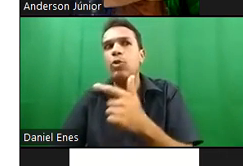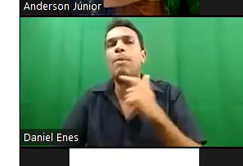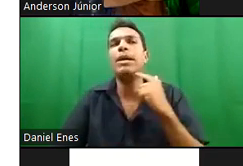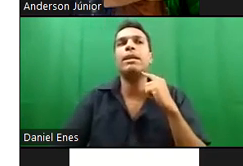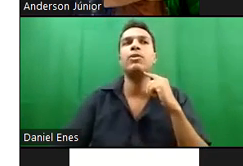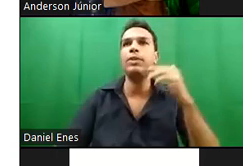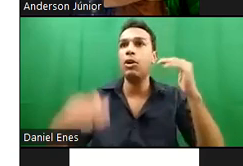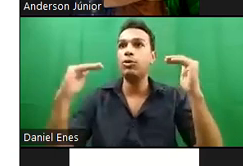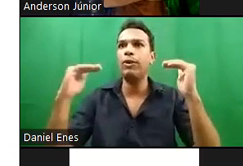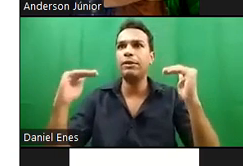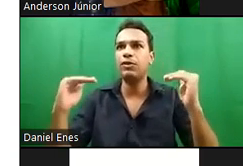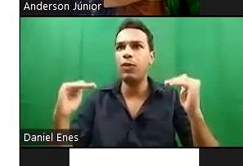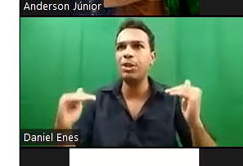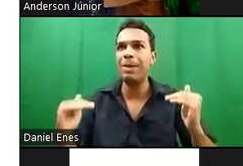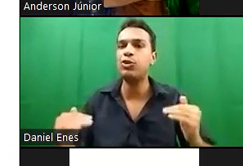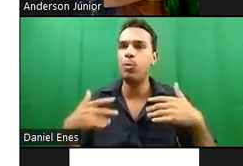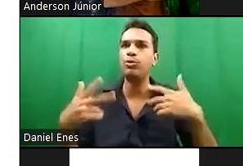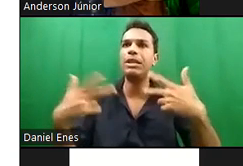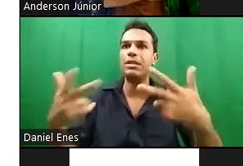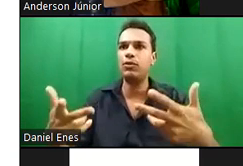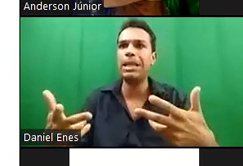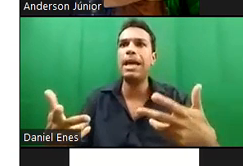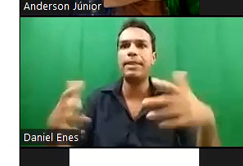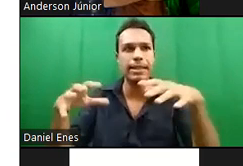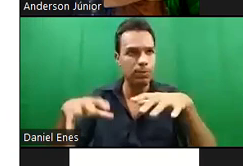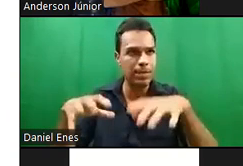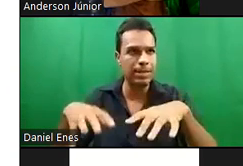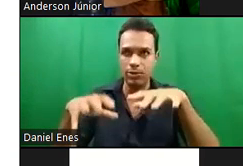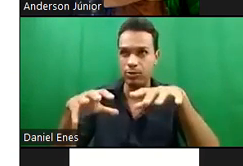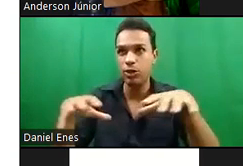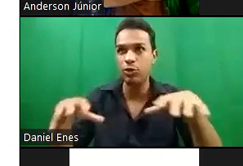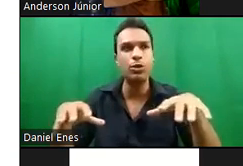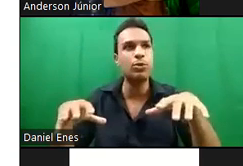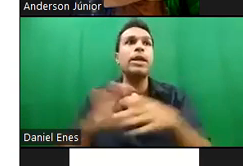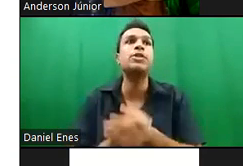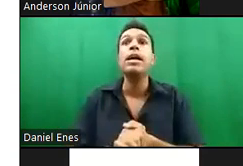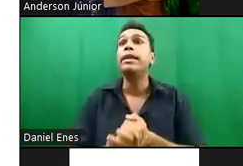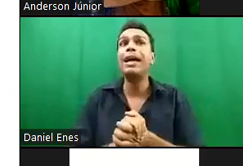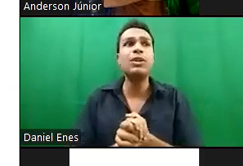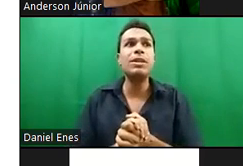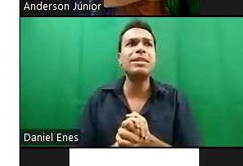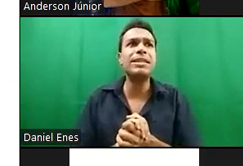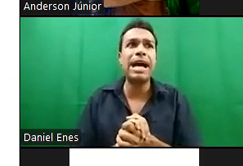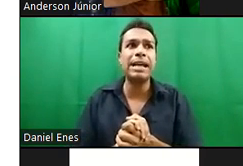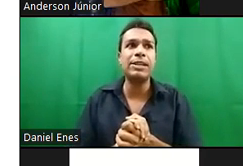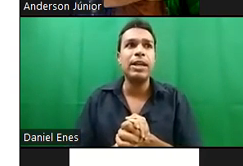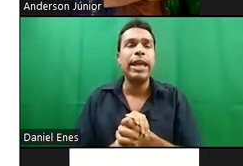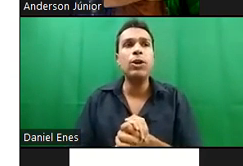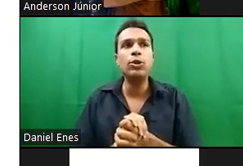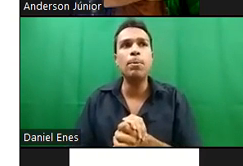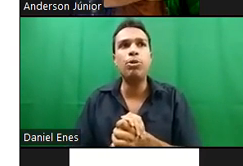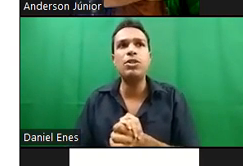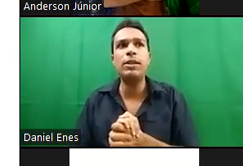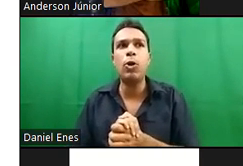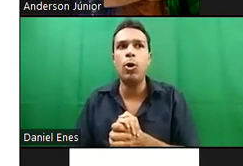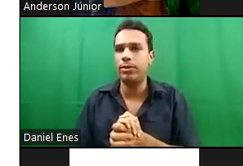amanhã, o amanhã lá no final. Eu estou falando as formas mais comuns da gente falar, tá? Aqui no Brasil, no nosso português. Na língua de sinais, eu